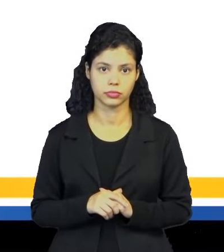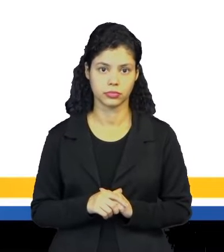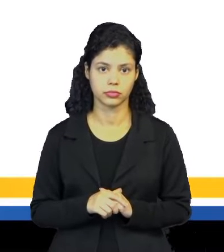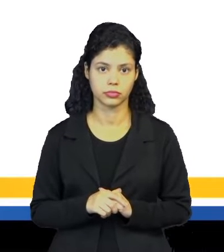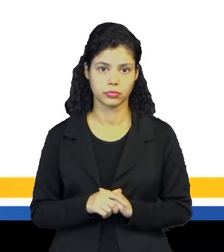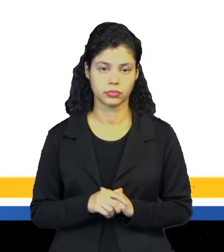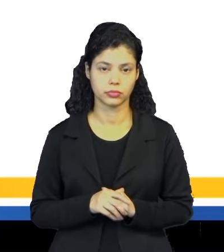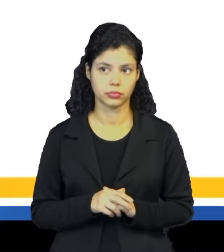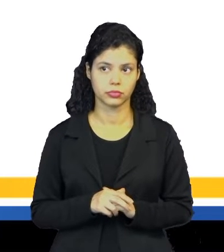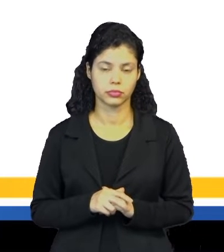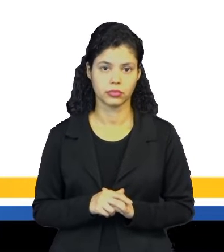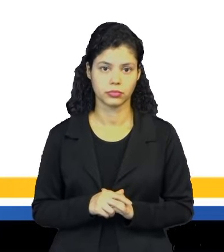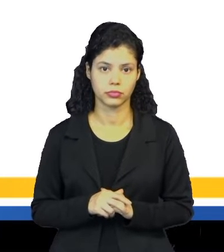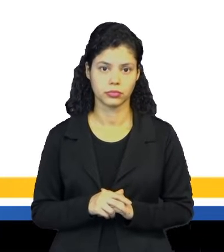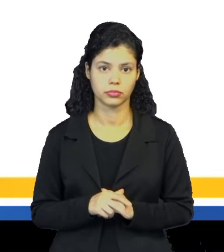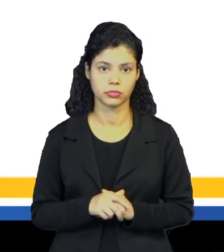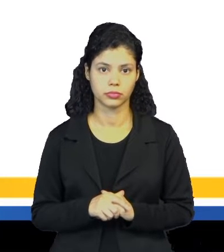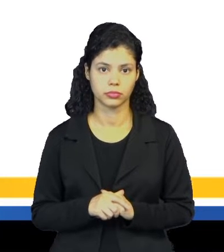Kátia,